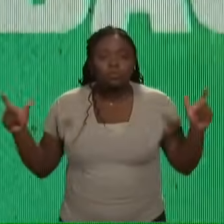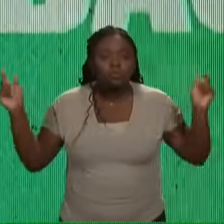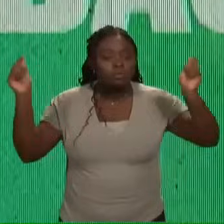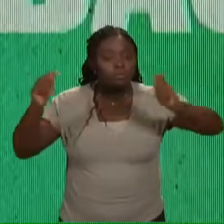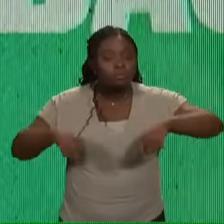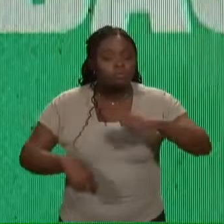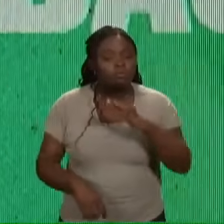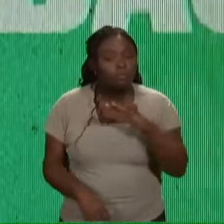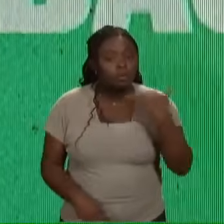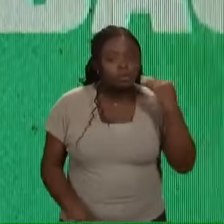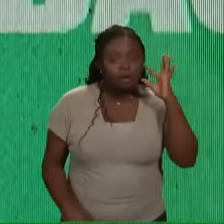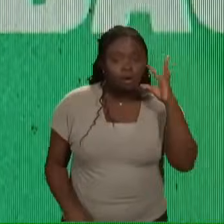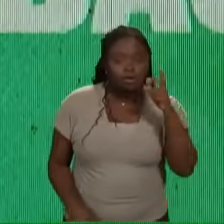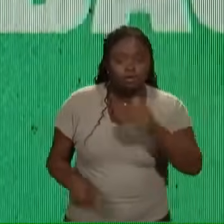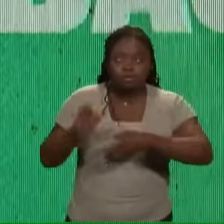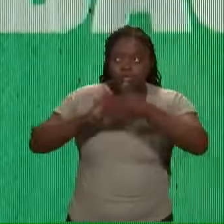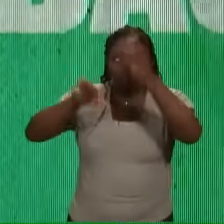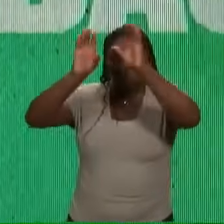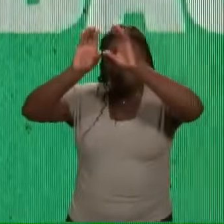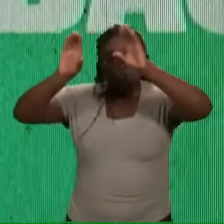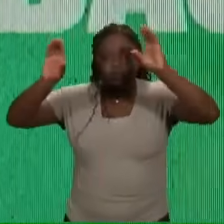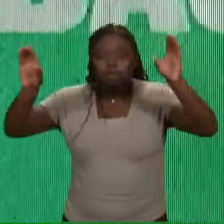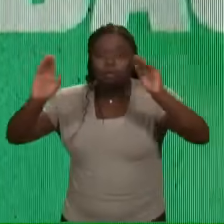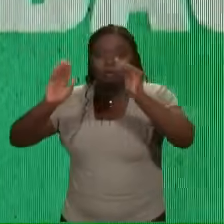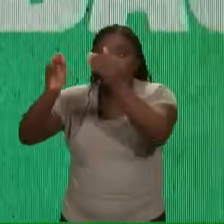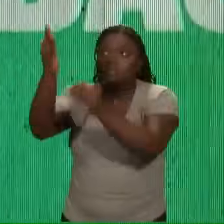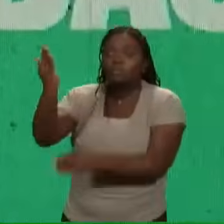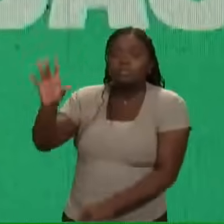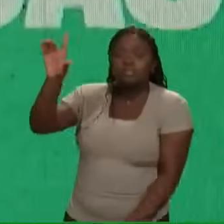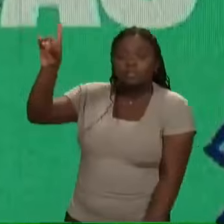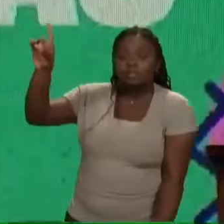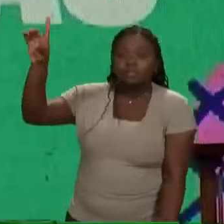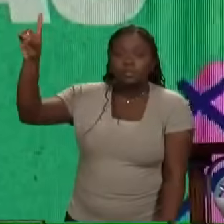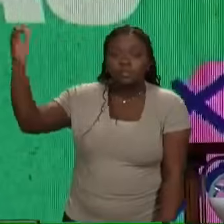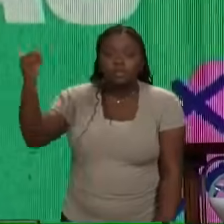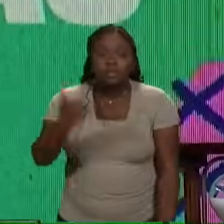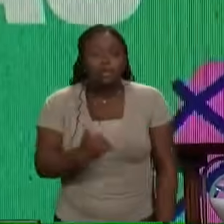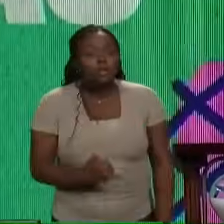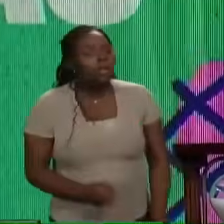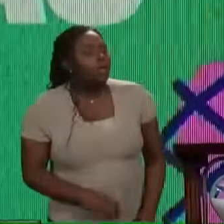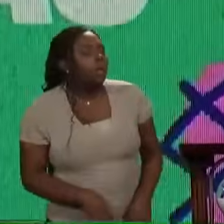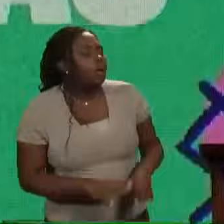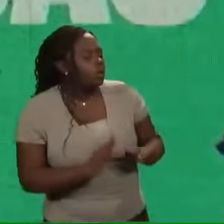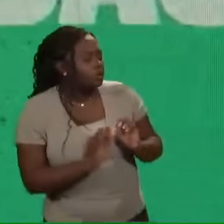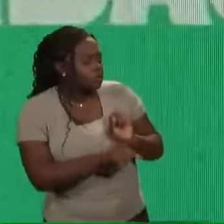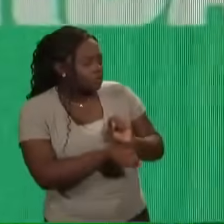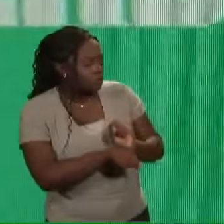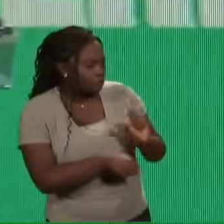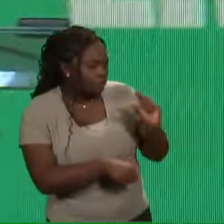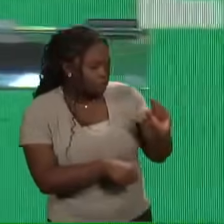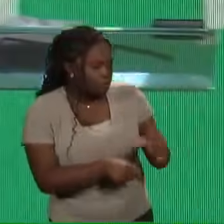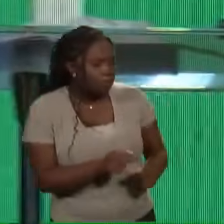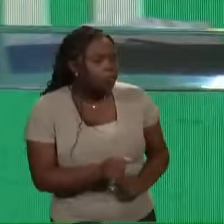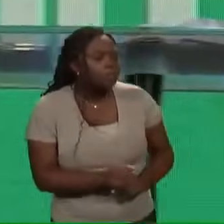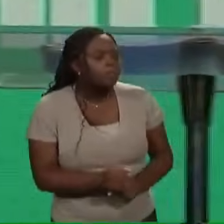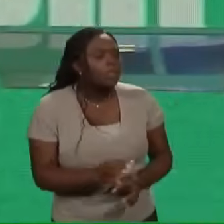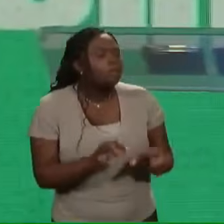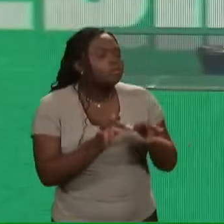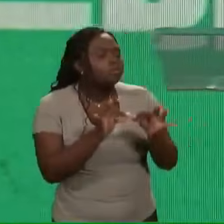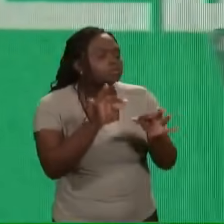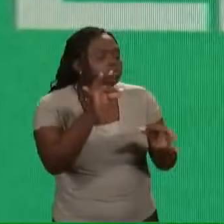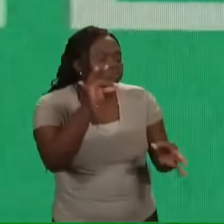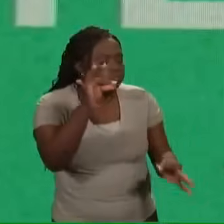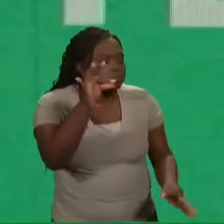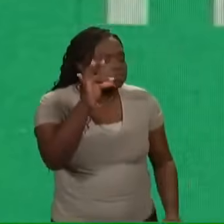morrer achando que nós estamos indo para o céu. Na hora que a gente chegar lá diante de Deus, Deus vai falar assim, só um instante, puxa a ficha aí por gentileza do Gabriel. Puxa a lista da Ana